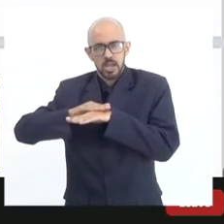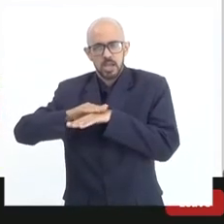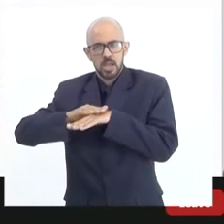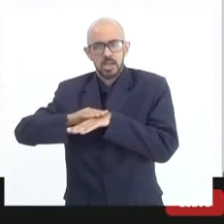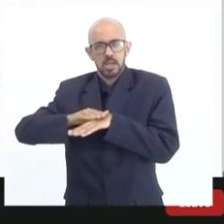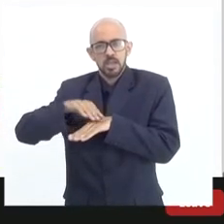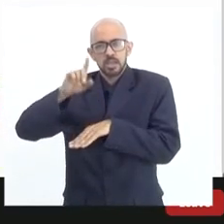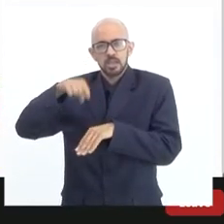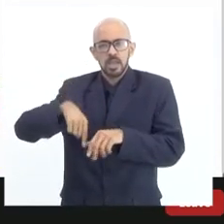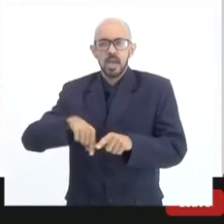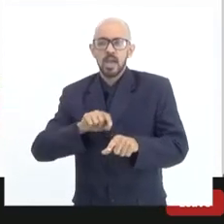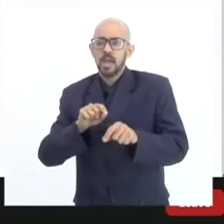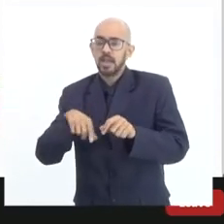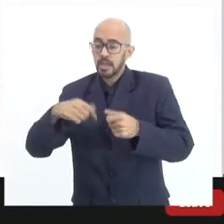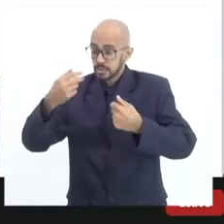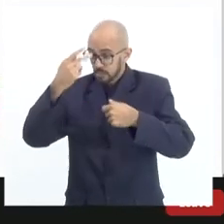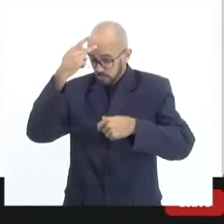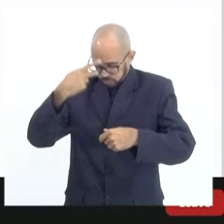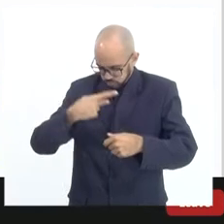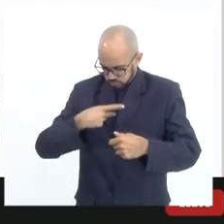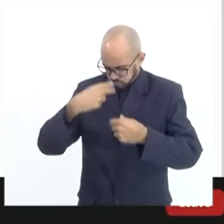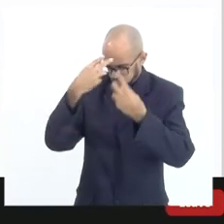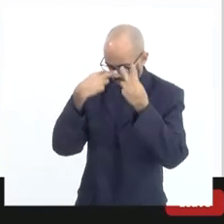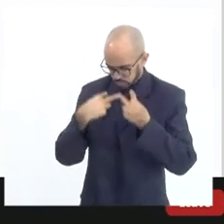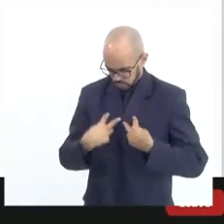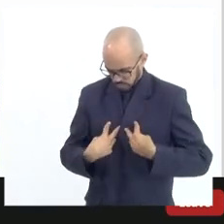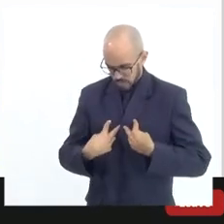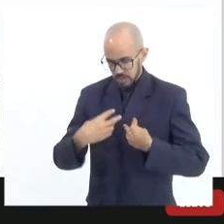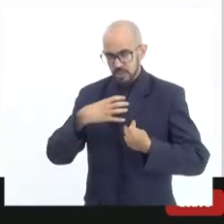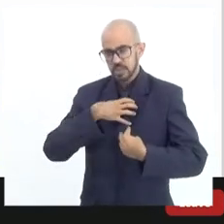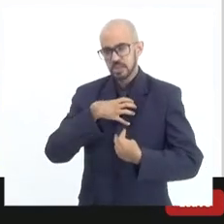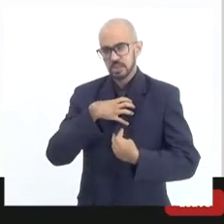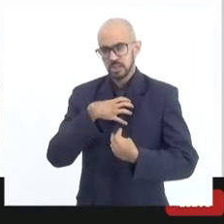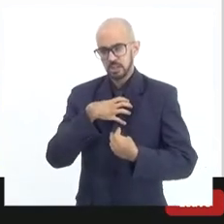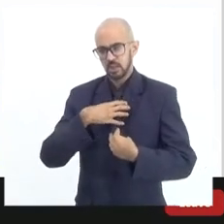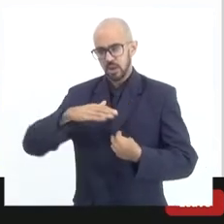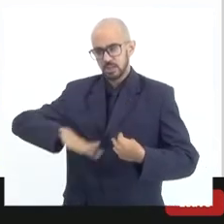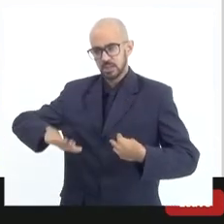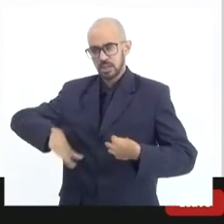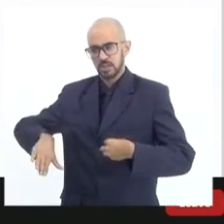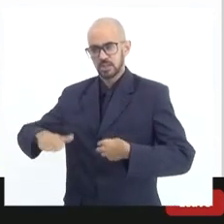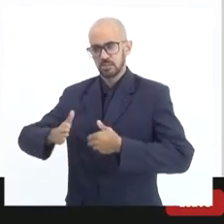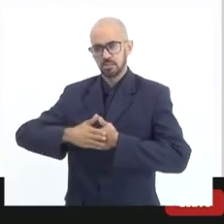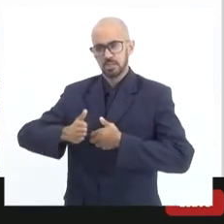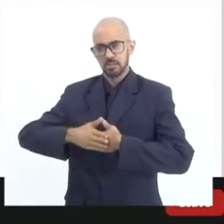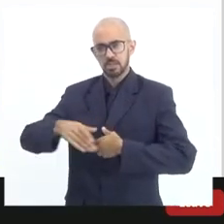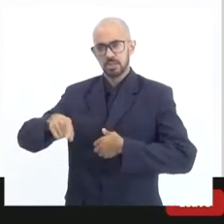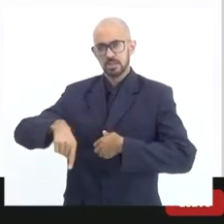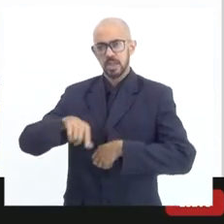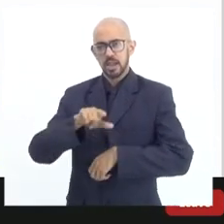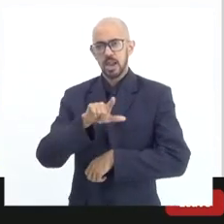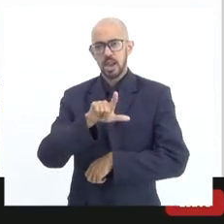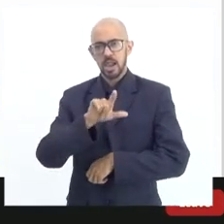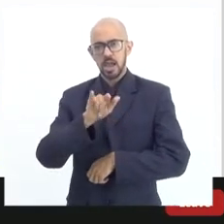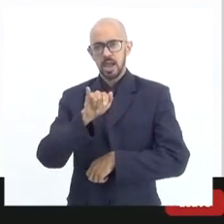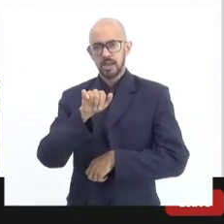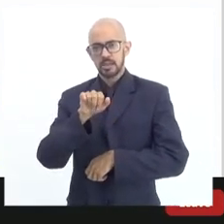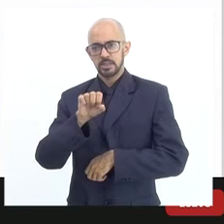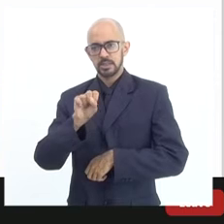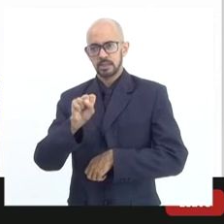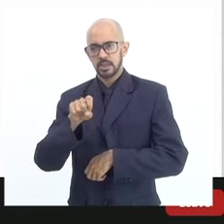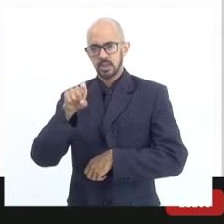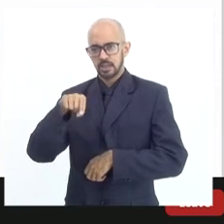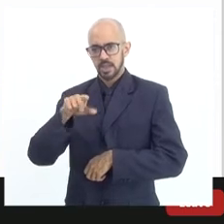as crianças possam se olhar nessas imagens, né? Essa é a Laysa, de um terreiro lá em Ilhéus, se arrumando para